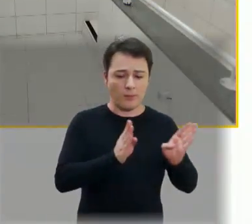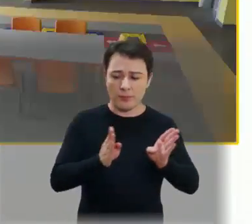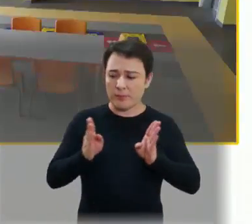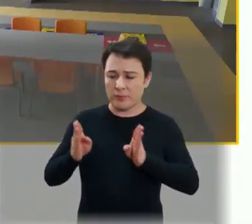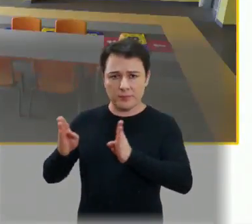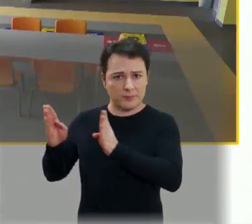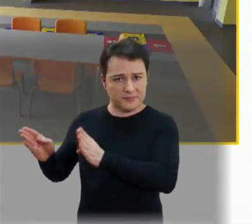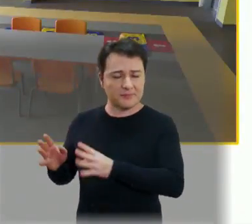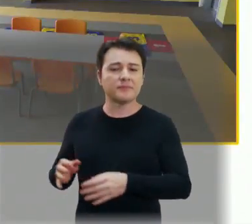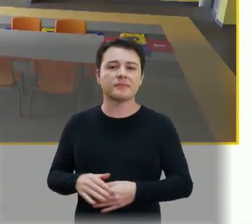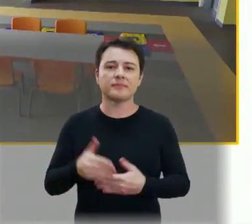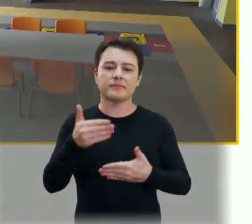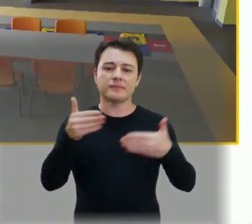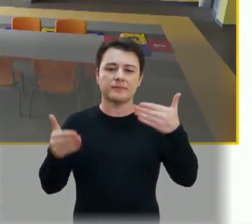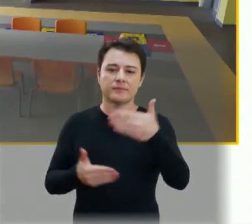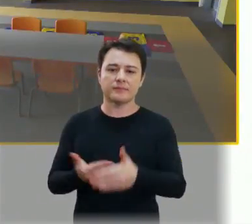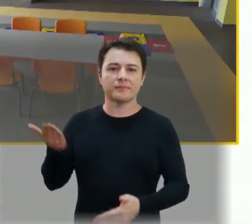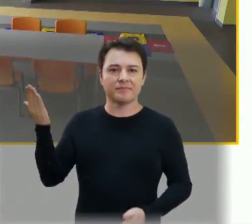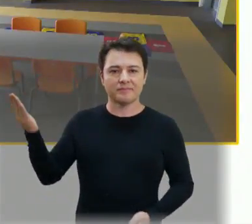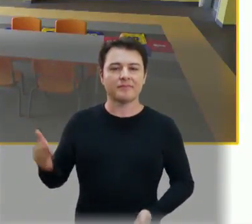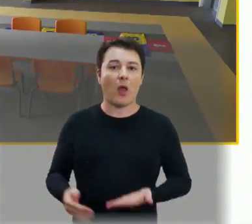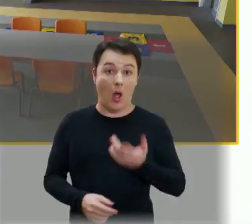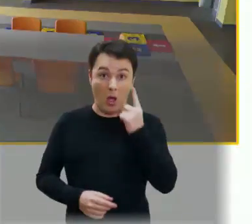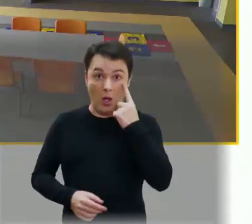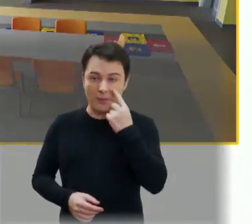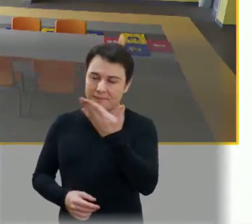Pode passar a próxima, aí são as salas.